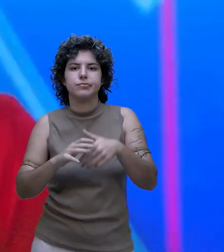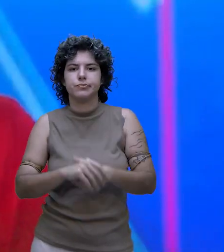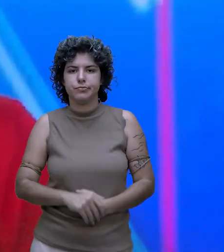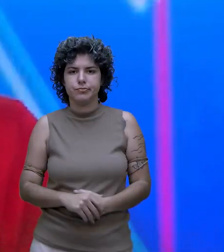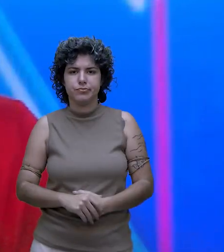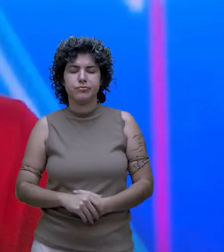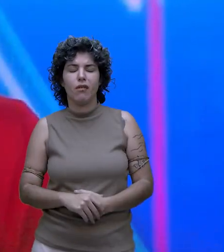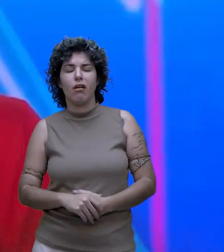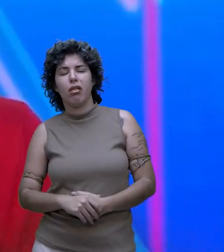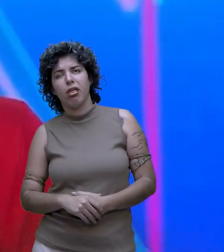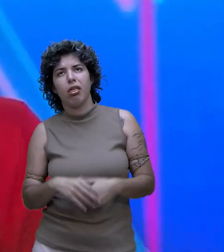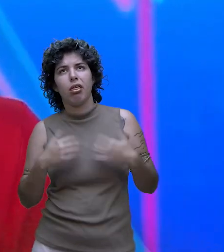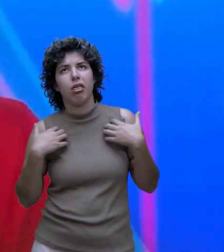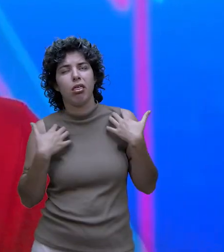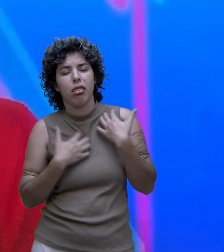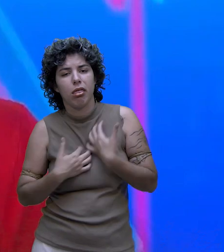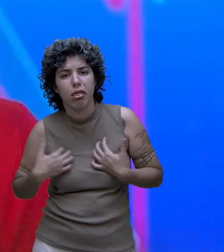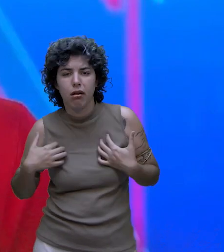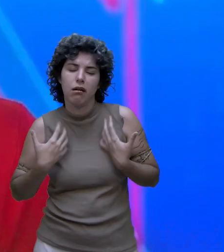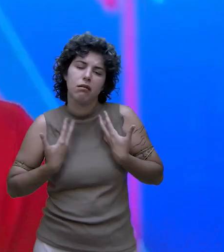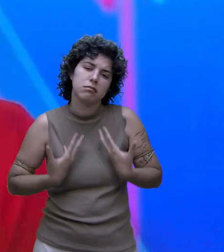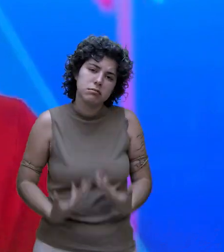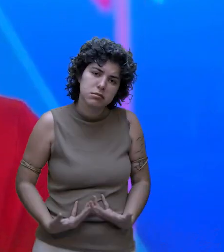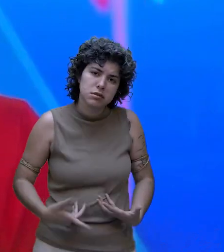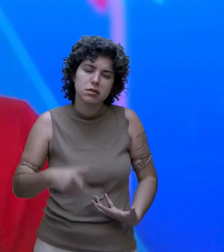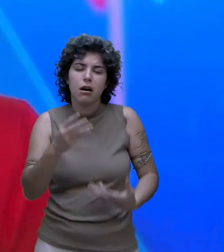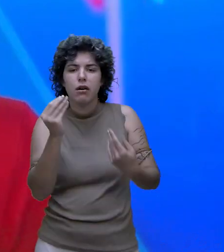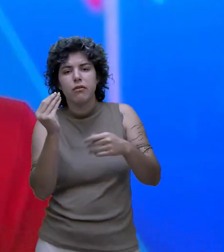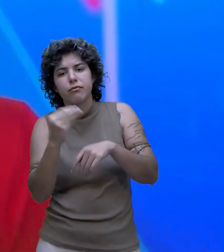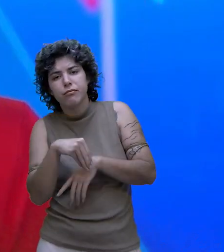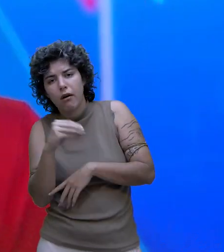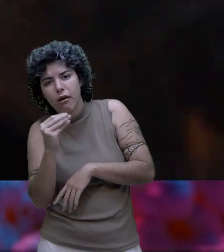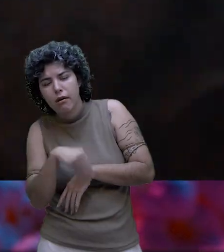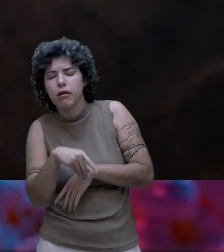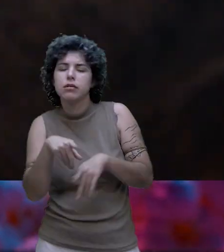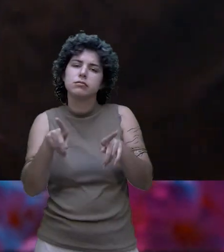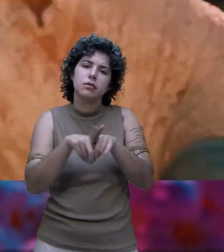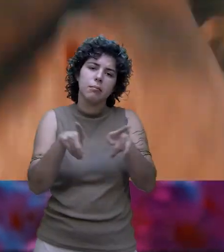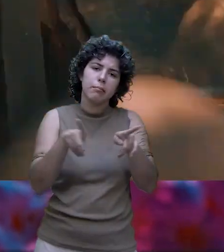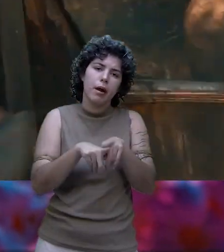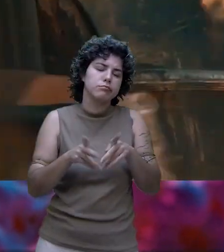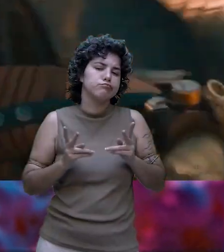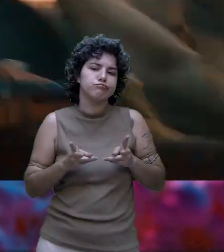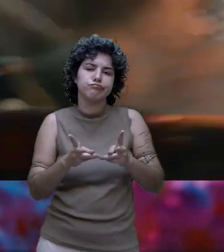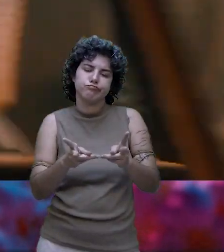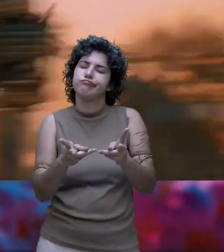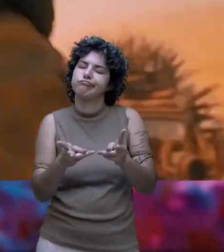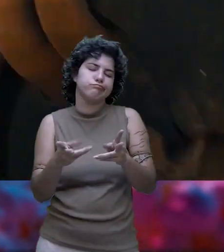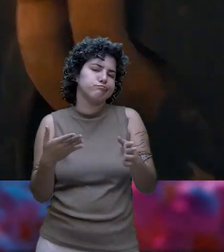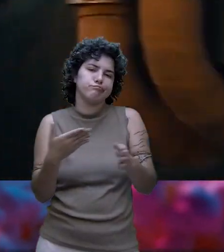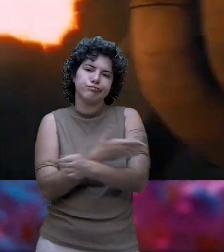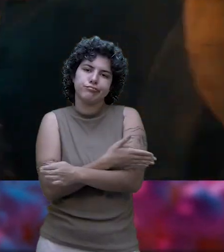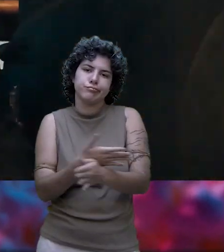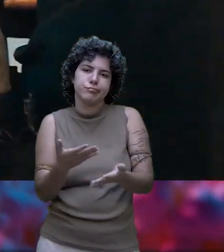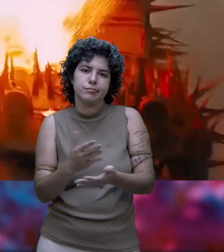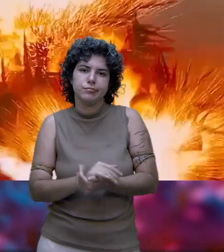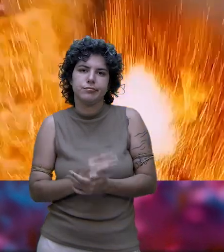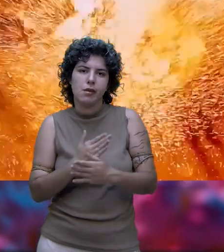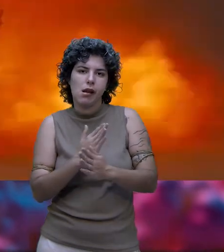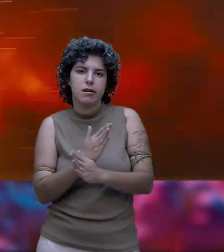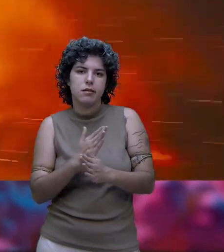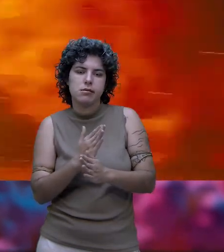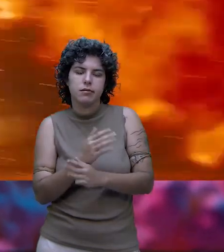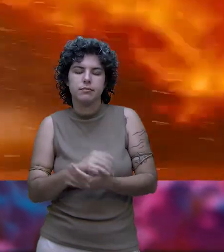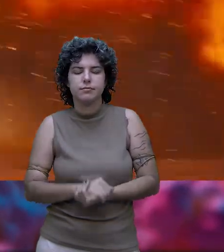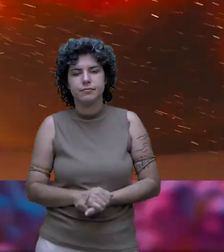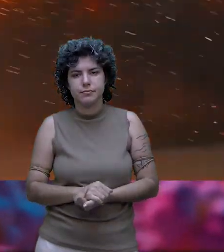capenga, manca, anêmica, frágil e inconsistente. Você sabia que até hoje rola filme aclamado e premiado que